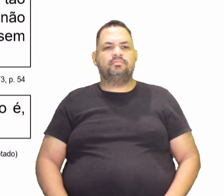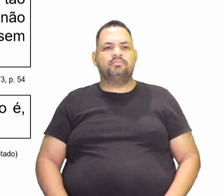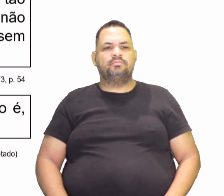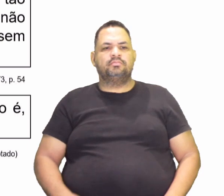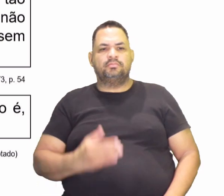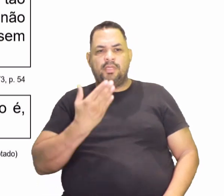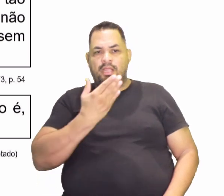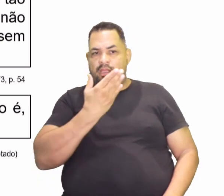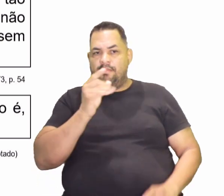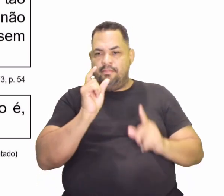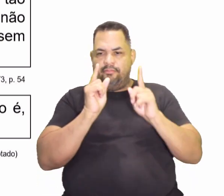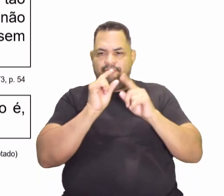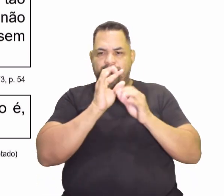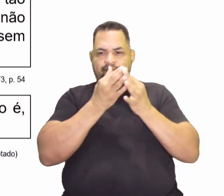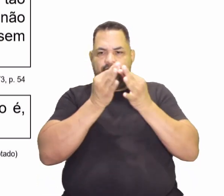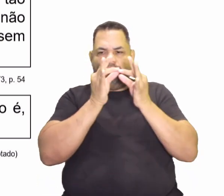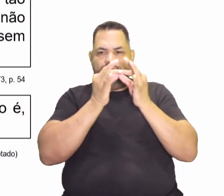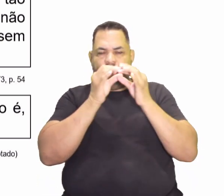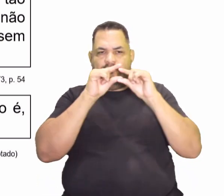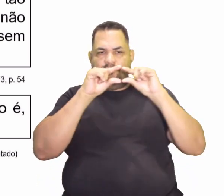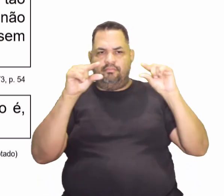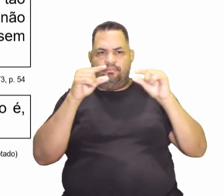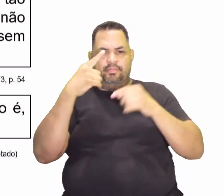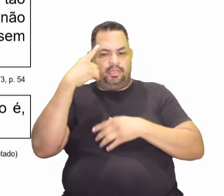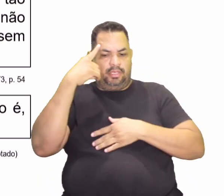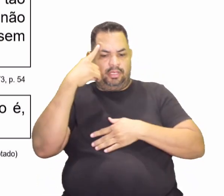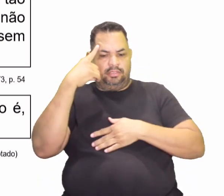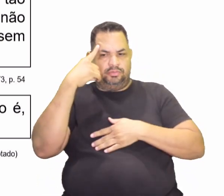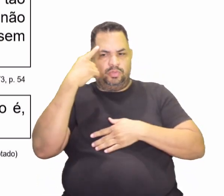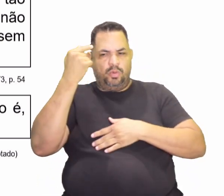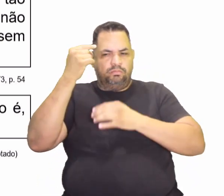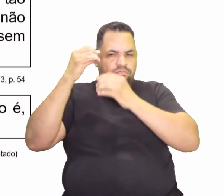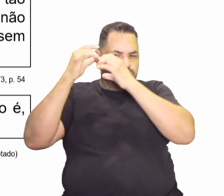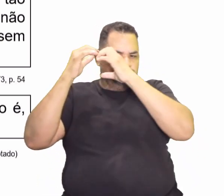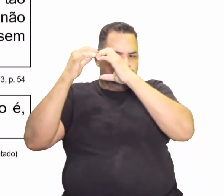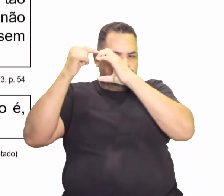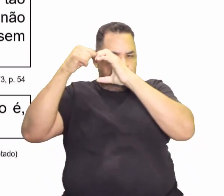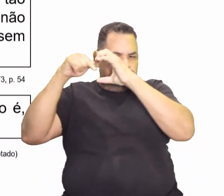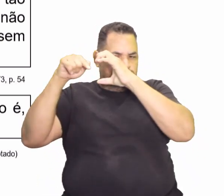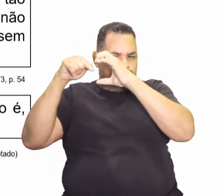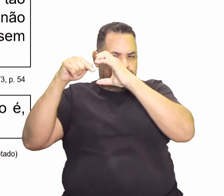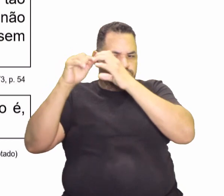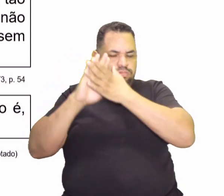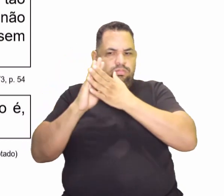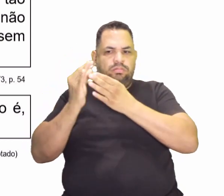ergo sum, né? Penso, logo existo. Aqui, ó.